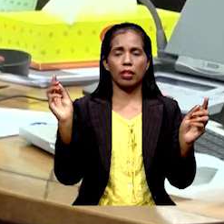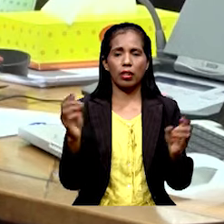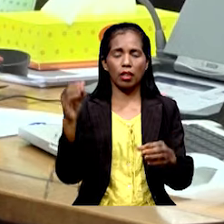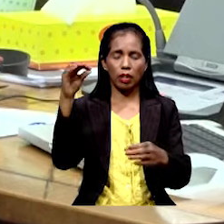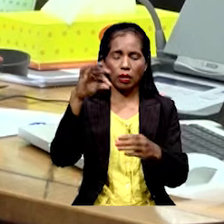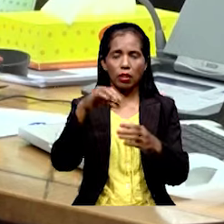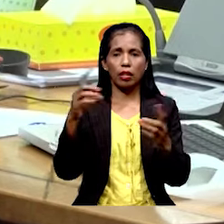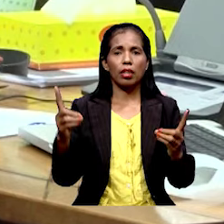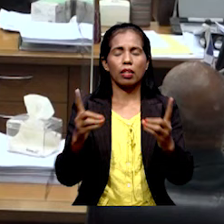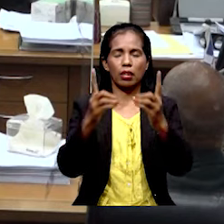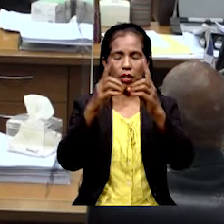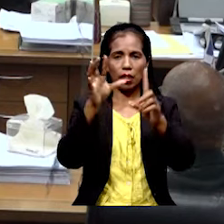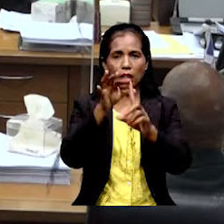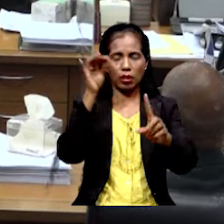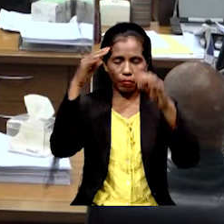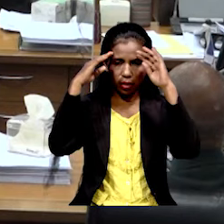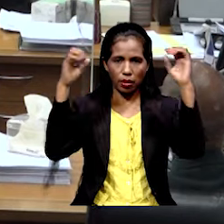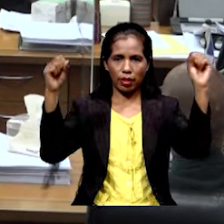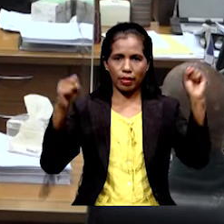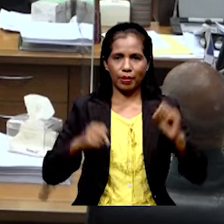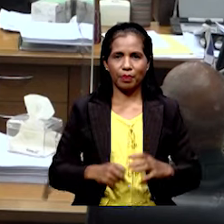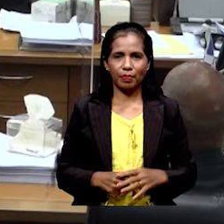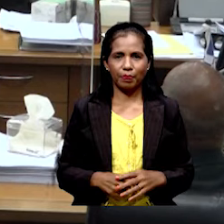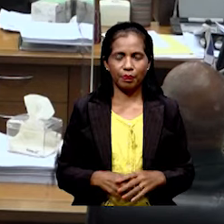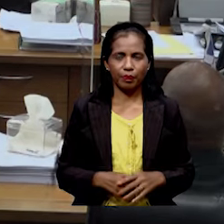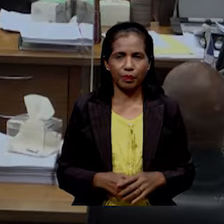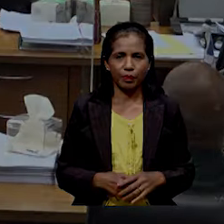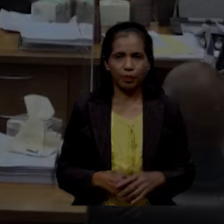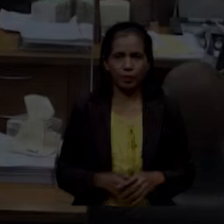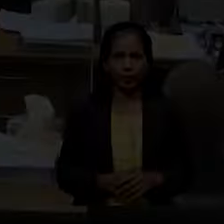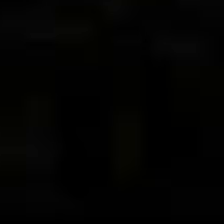e a eleição presidencial. Fátima Pereira, Eli Gaio, GMN.